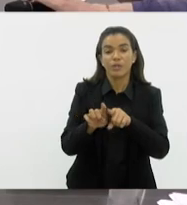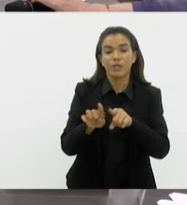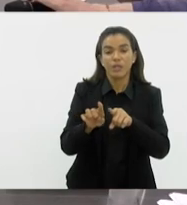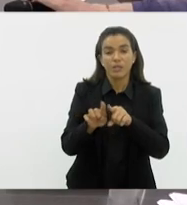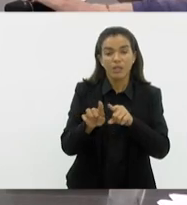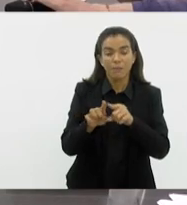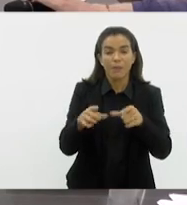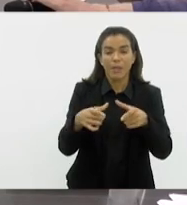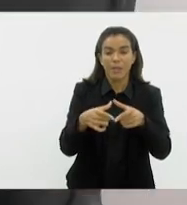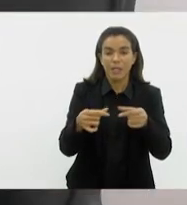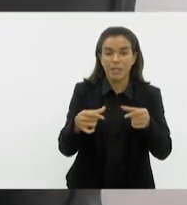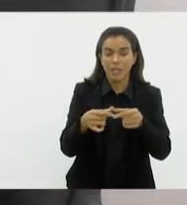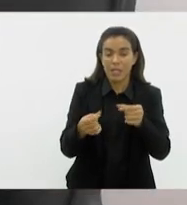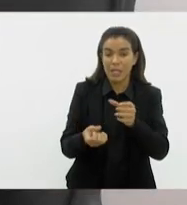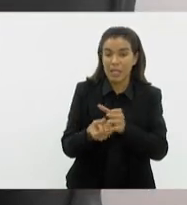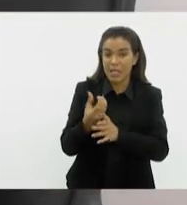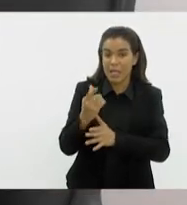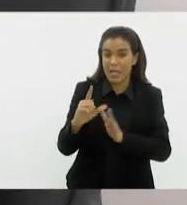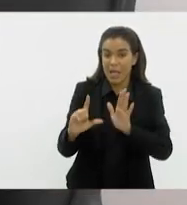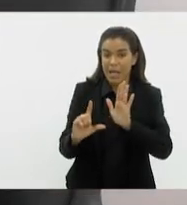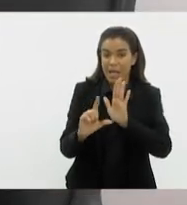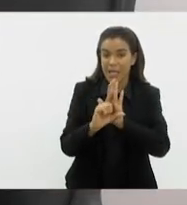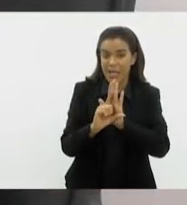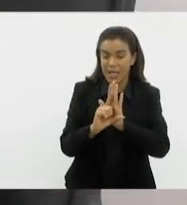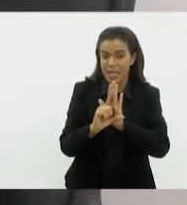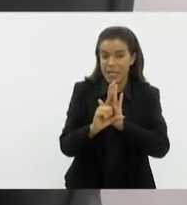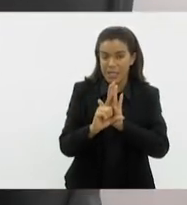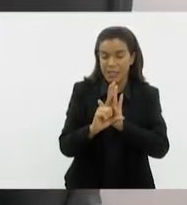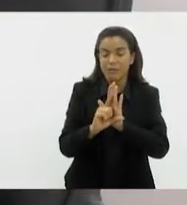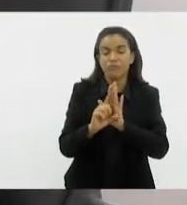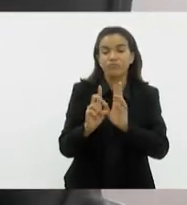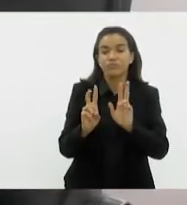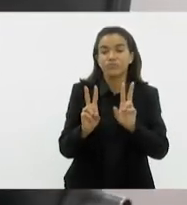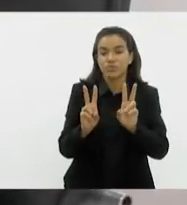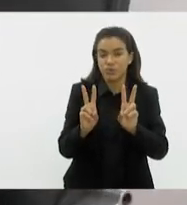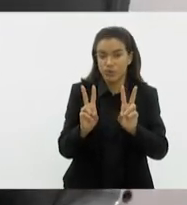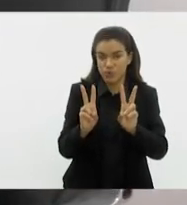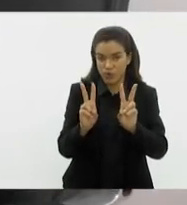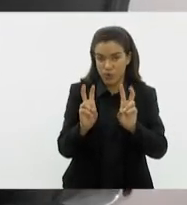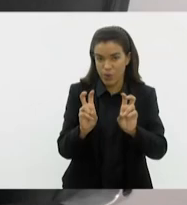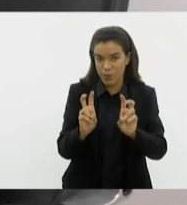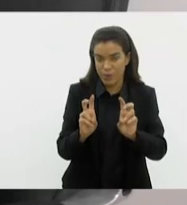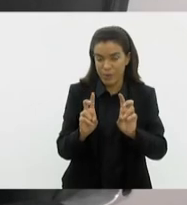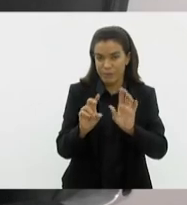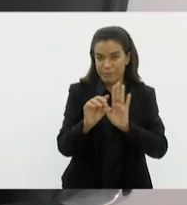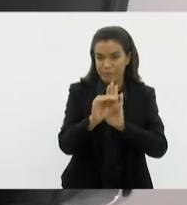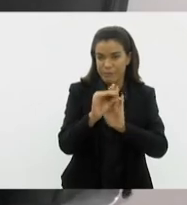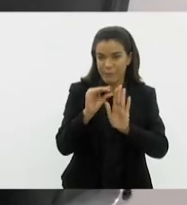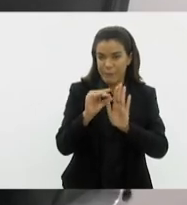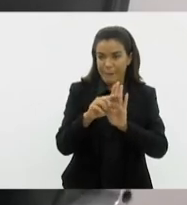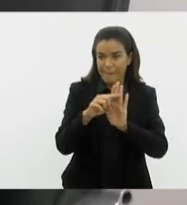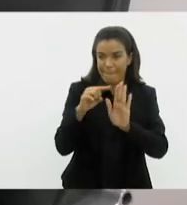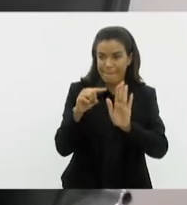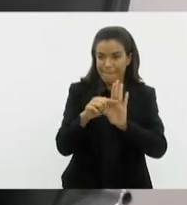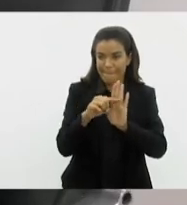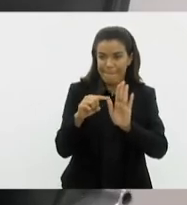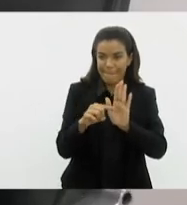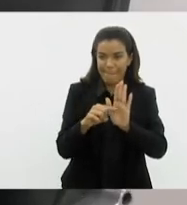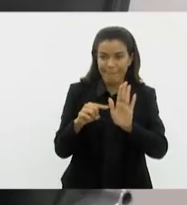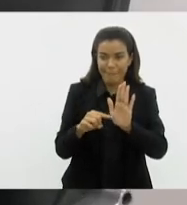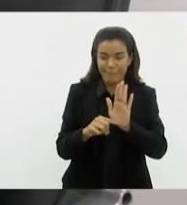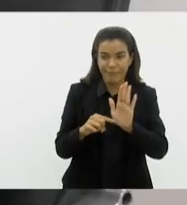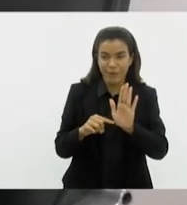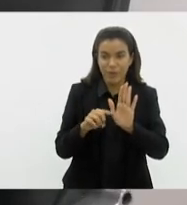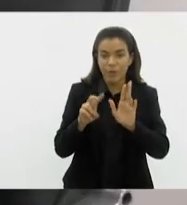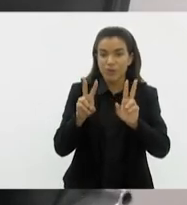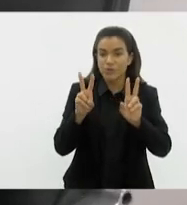Federal legislar concorrentemente sobre... Bota várias alíneas. Vários incisos, e especialmente